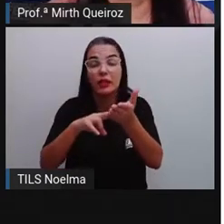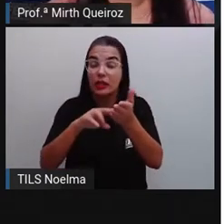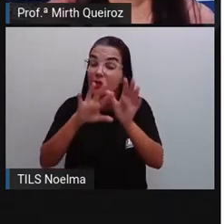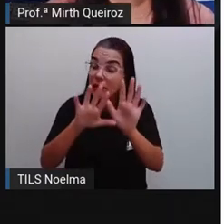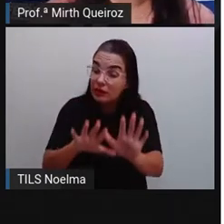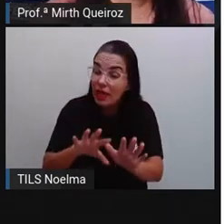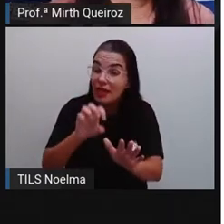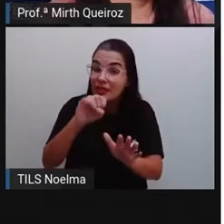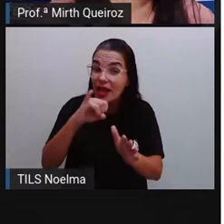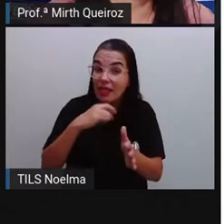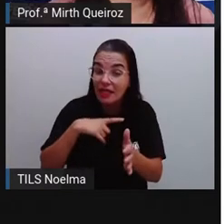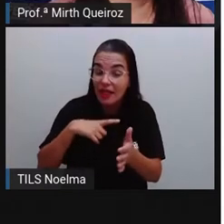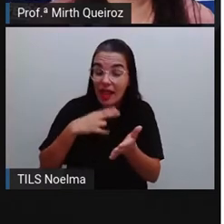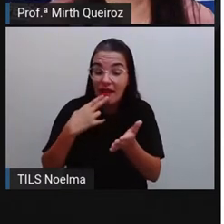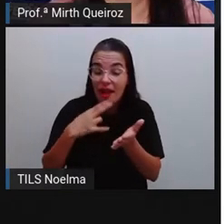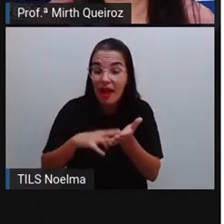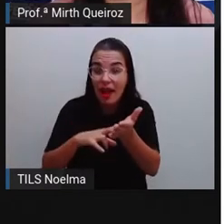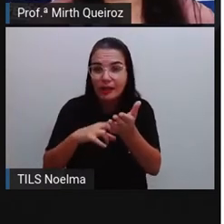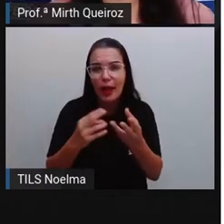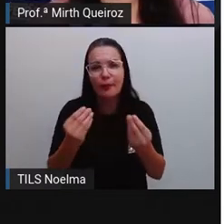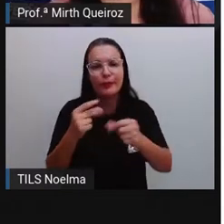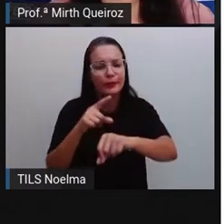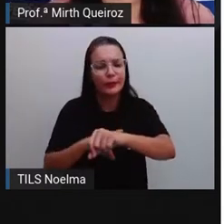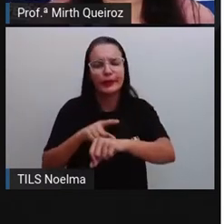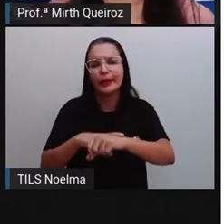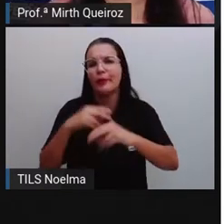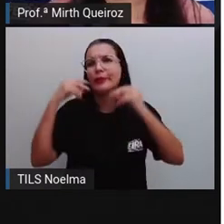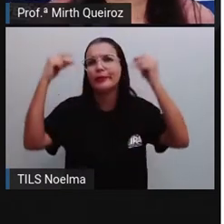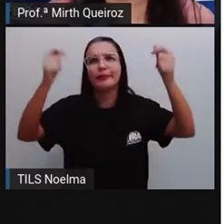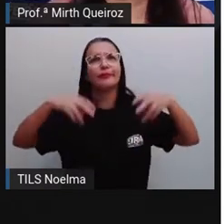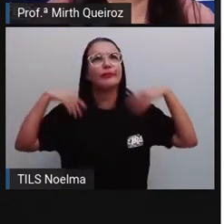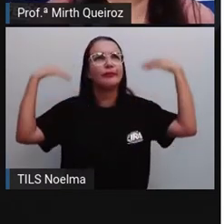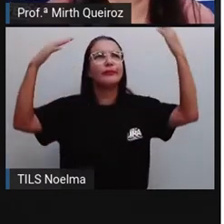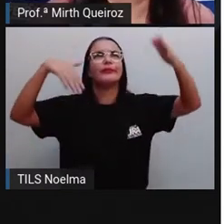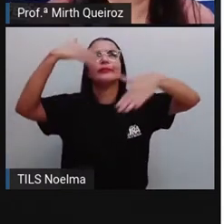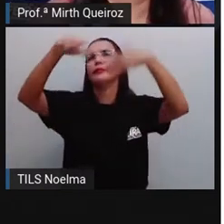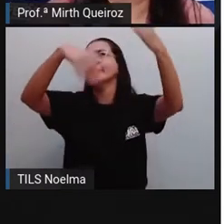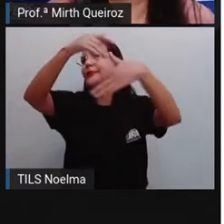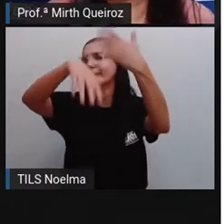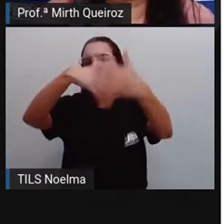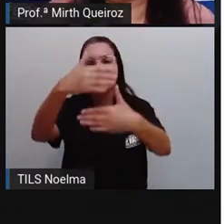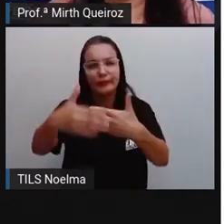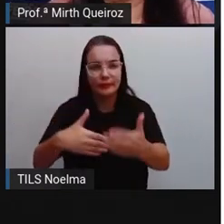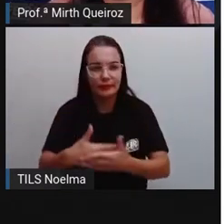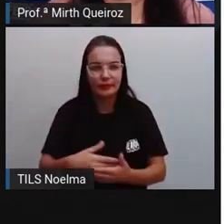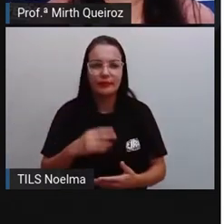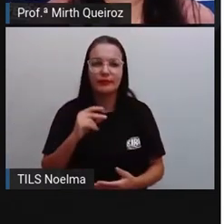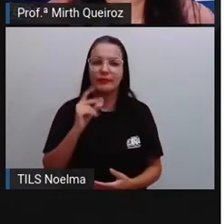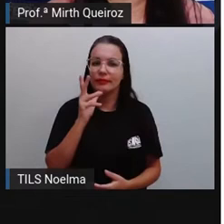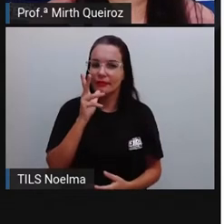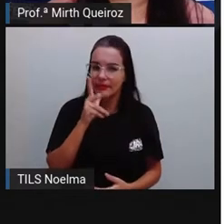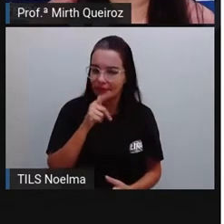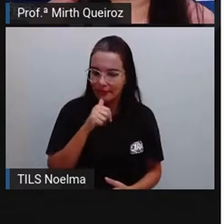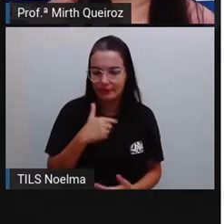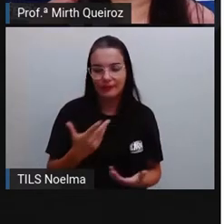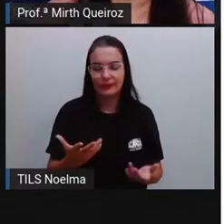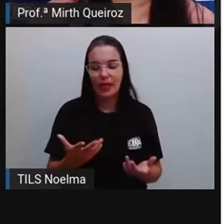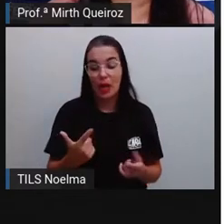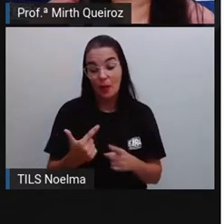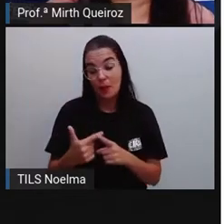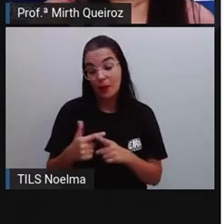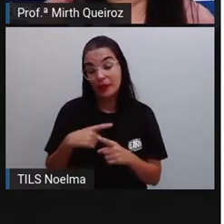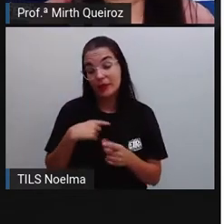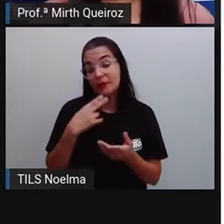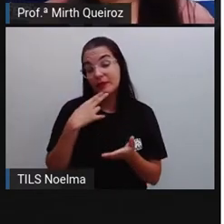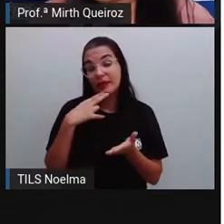chegavam, eram muito, muito, muito demoradas, né? Para chegar até o seu destino, né? Uma vez que era feita através